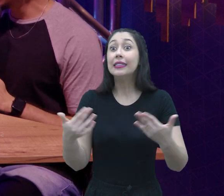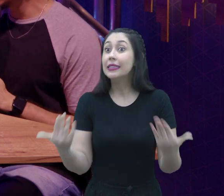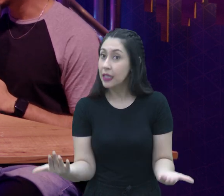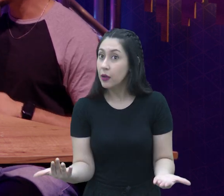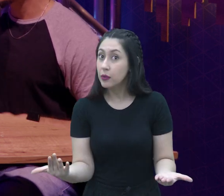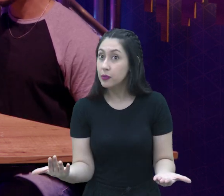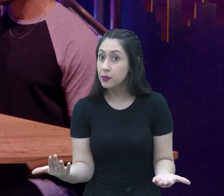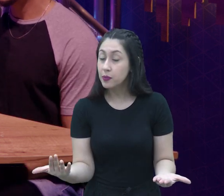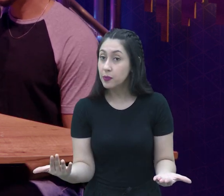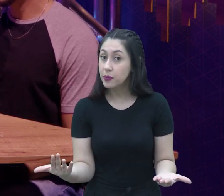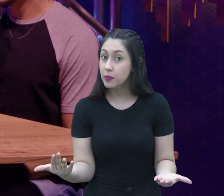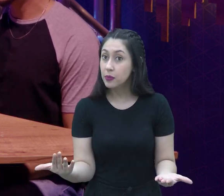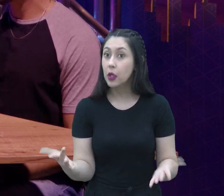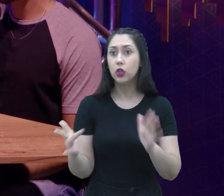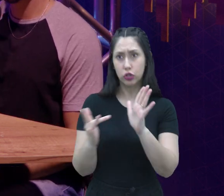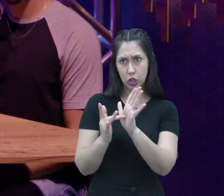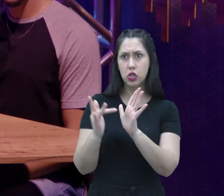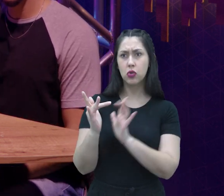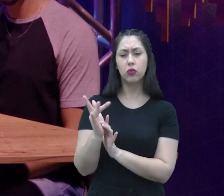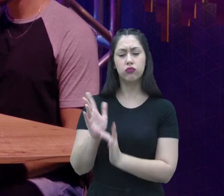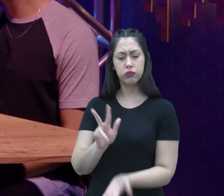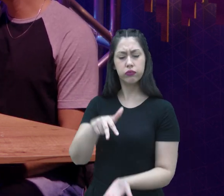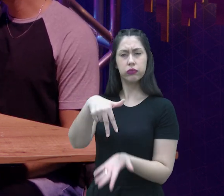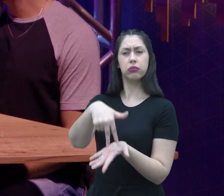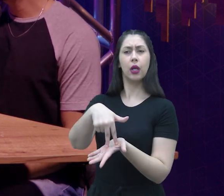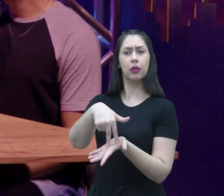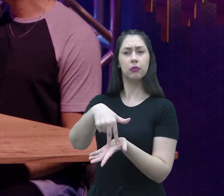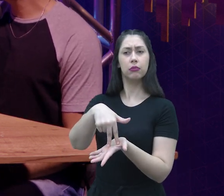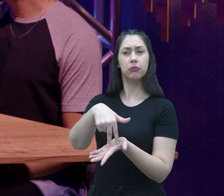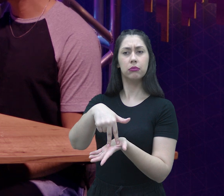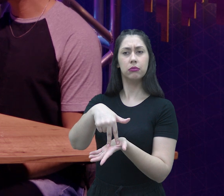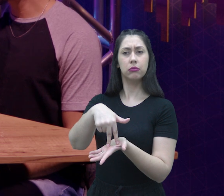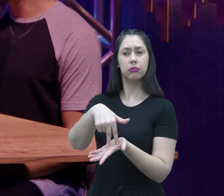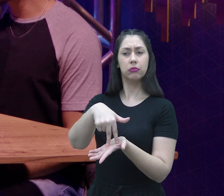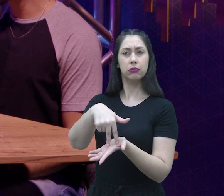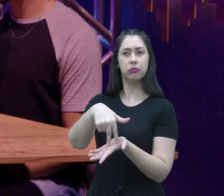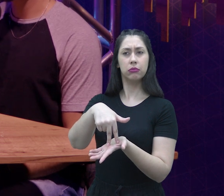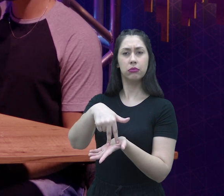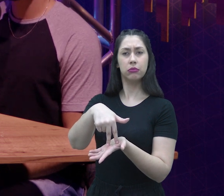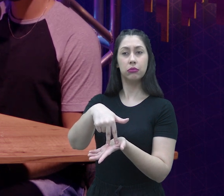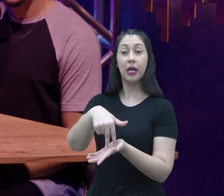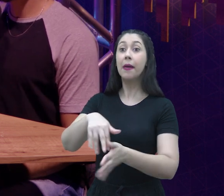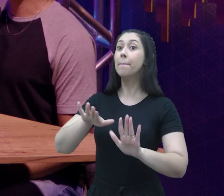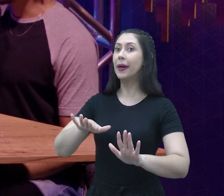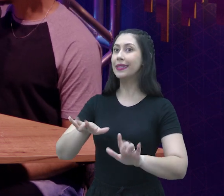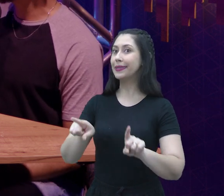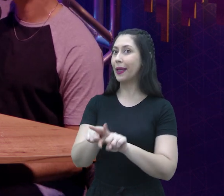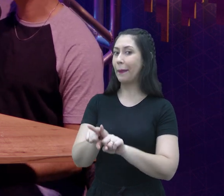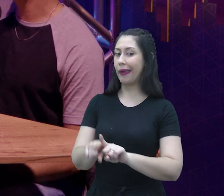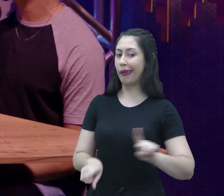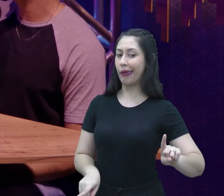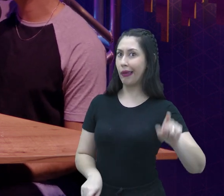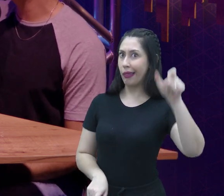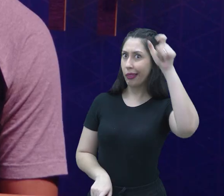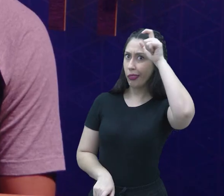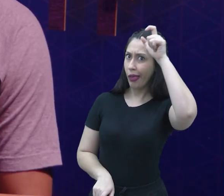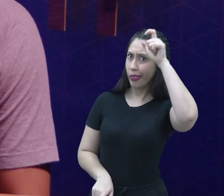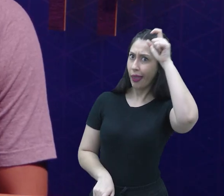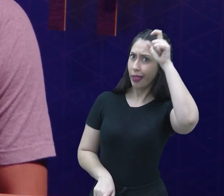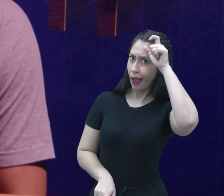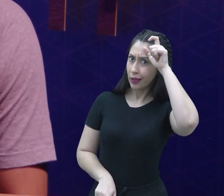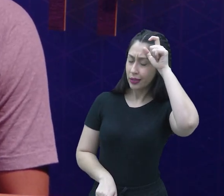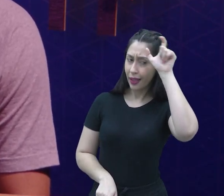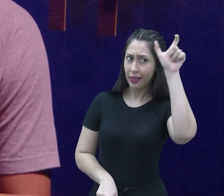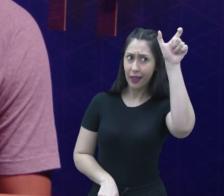E aí, Jesus está lá e o Satanás está lá também. E ele